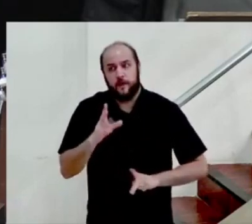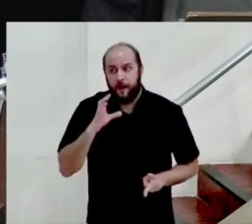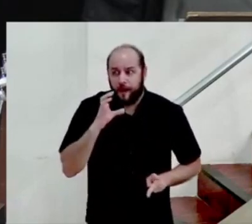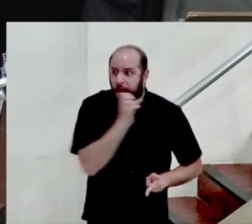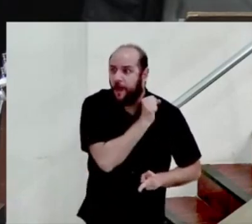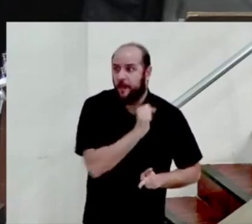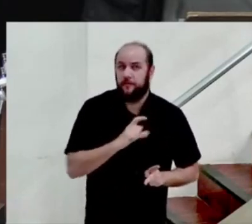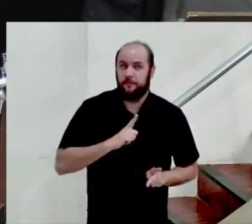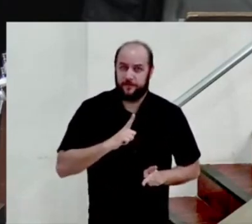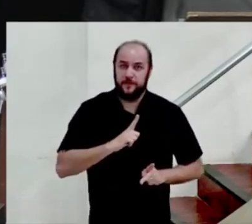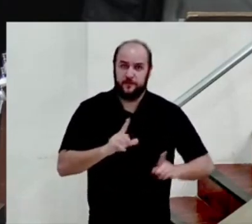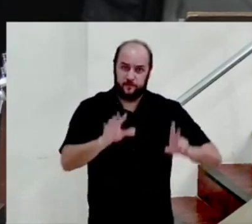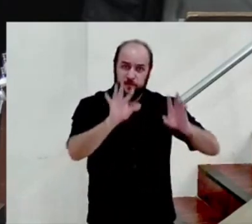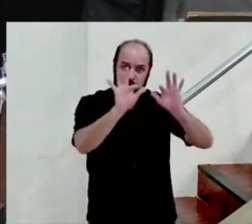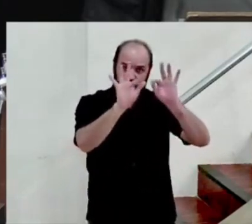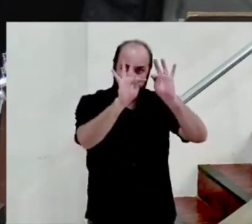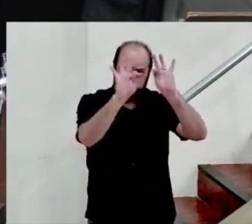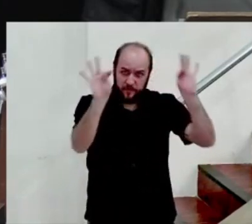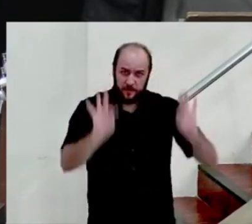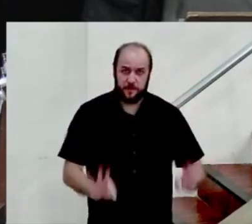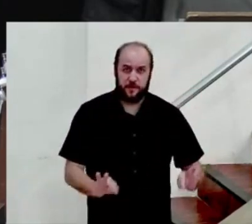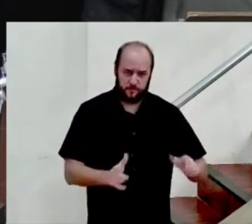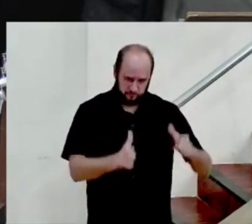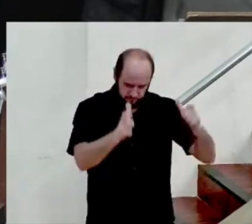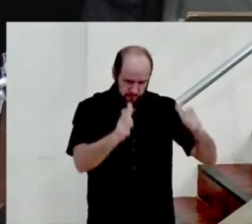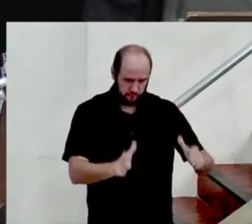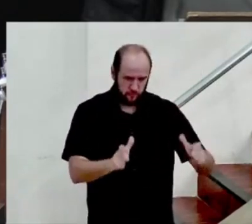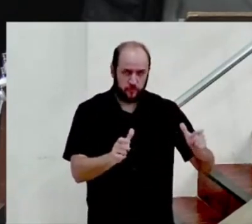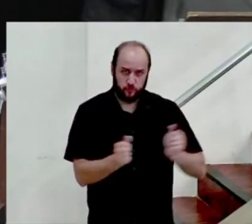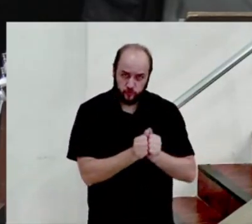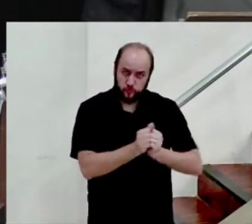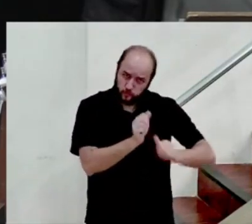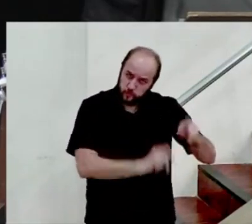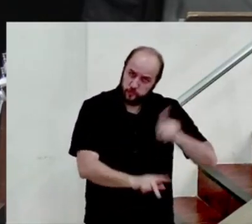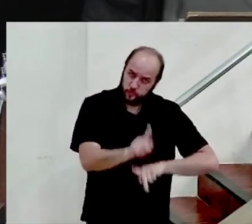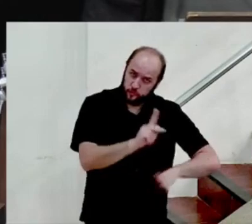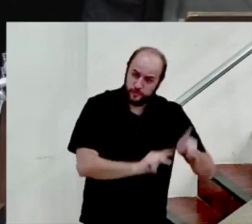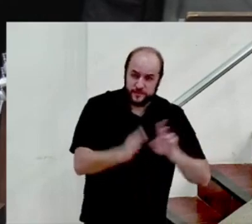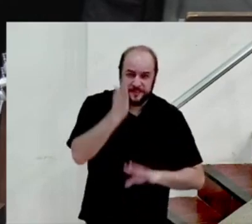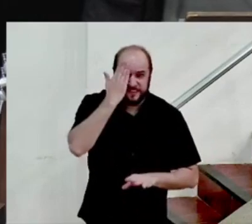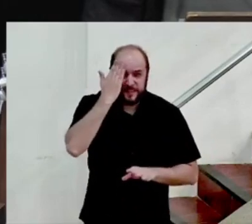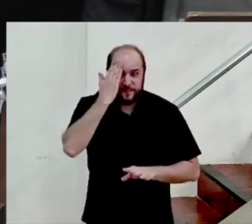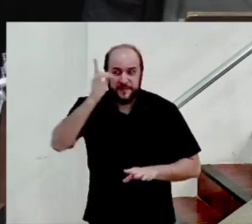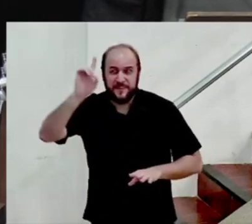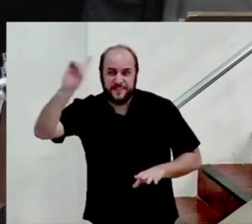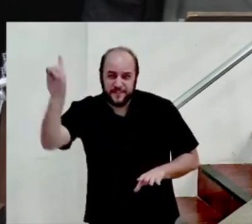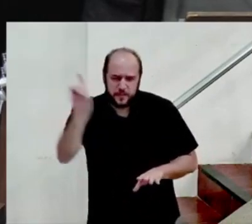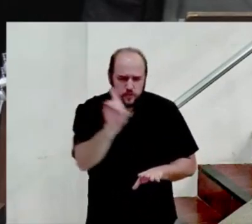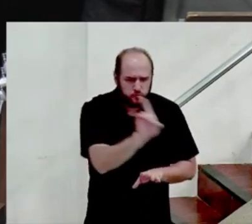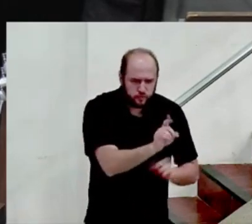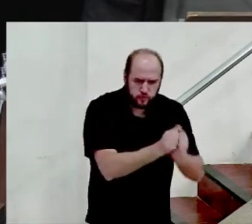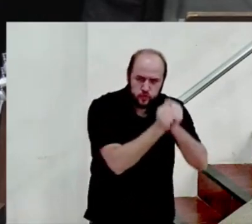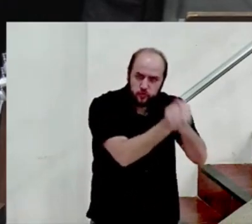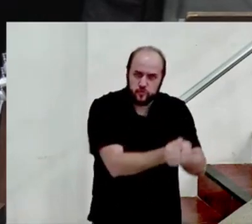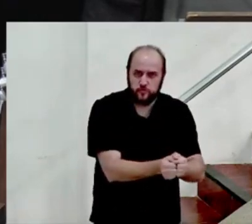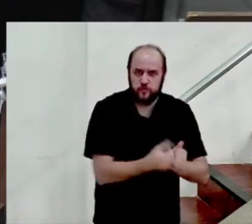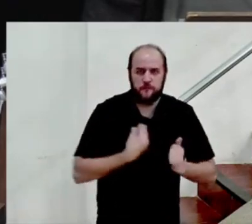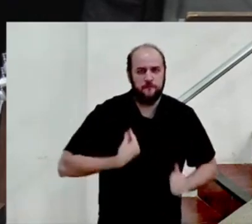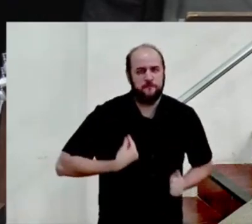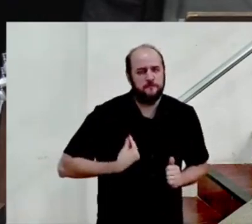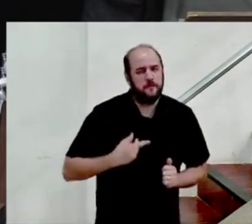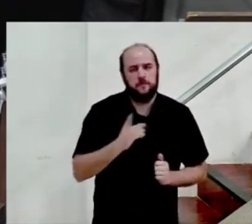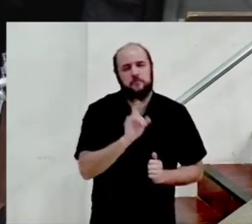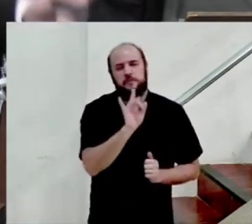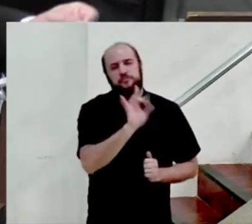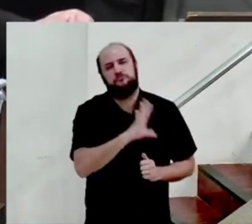teria o tabernáculo erguido no meio de si e saberia que Deus habitava com eles e que a vida deles não apenas tinha